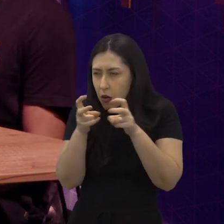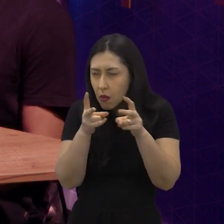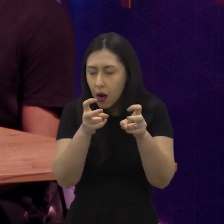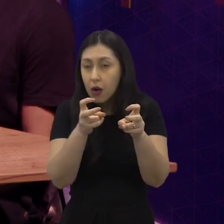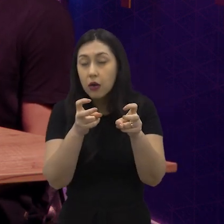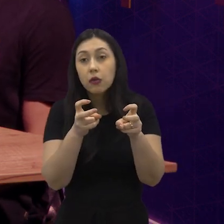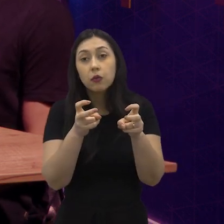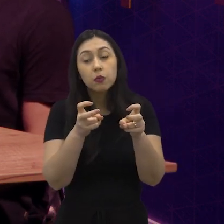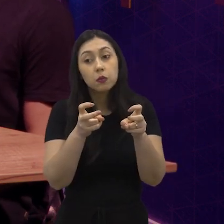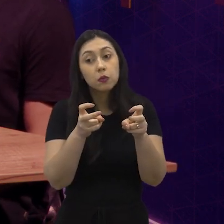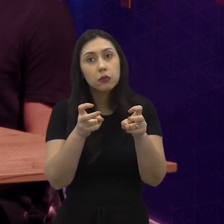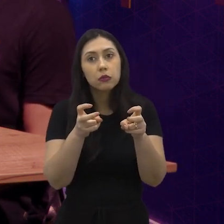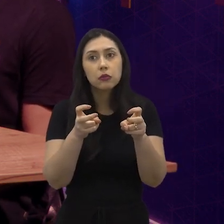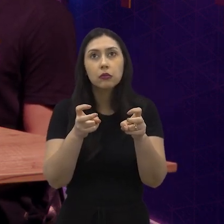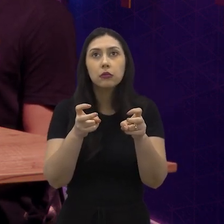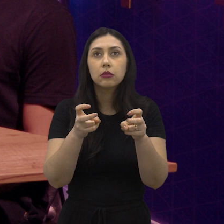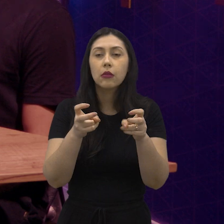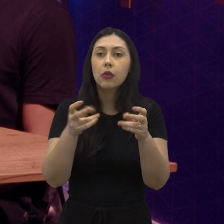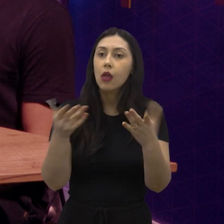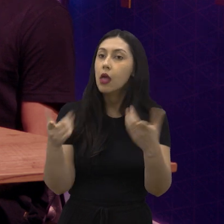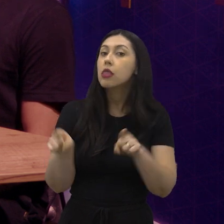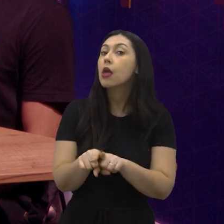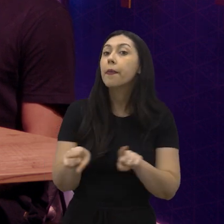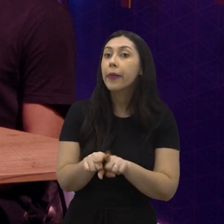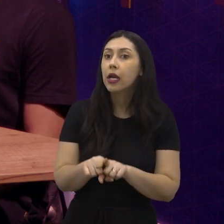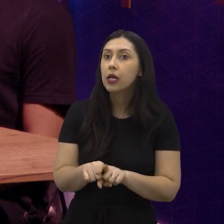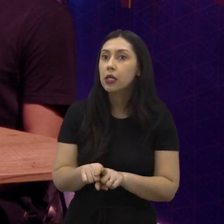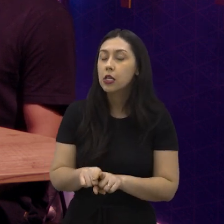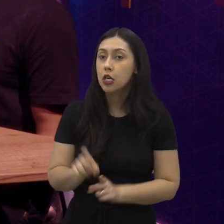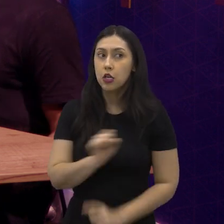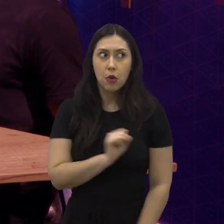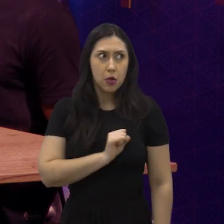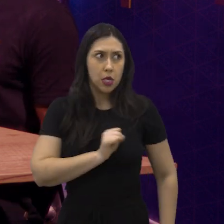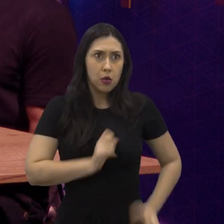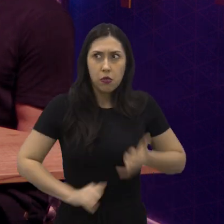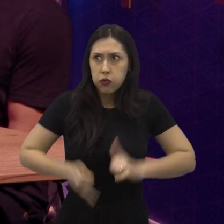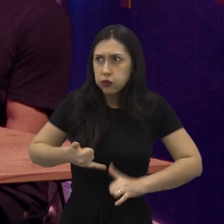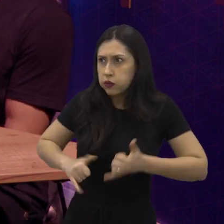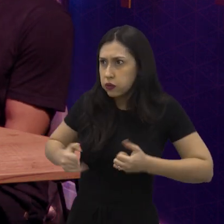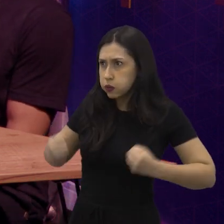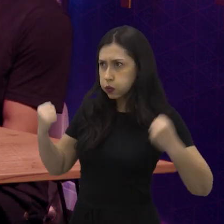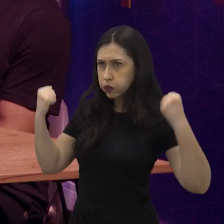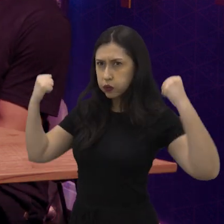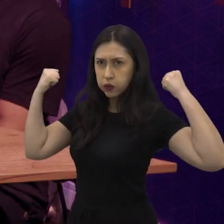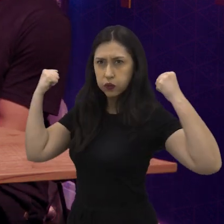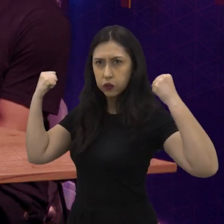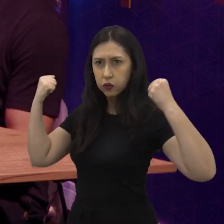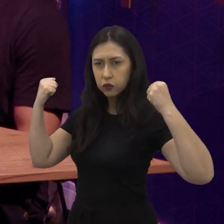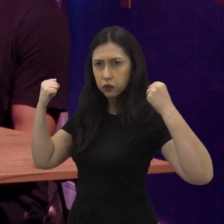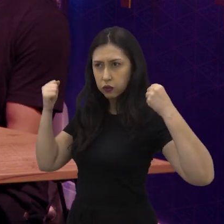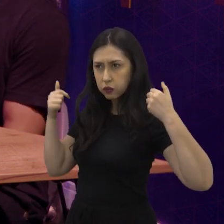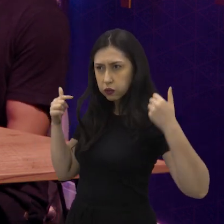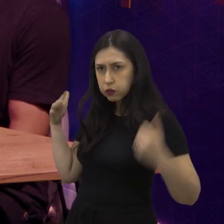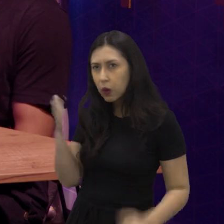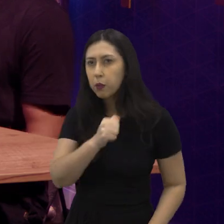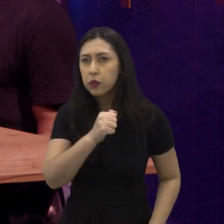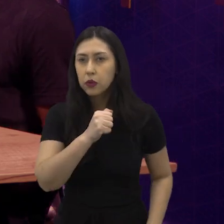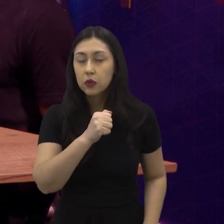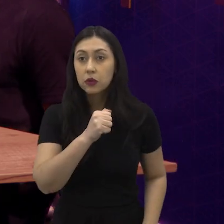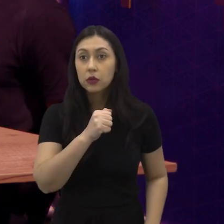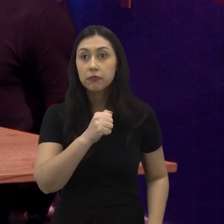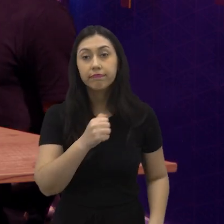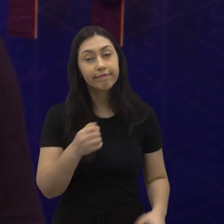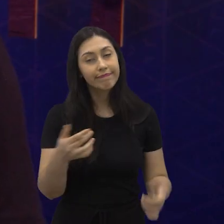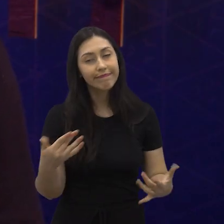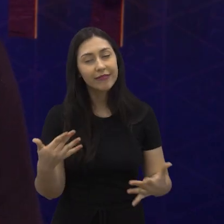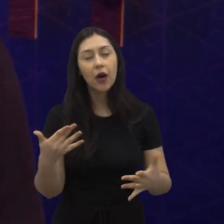consegue enxergar. A gente tá ali com adrenalina no corpo, a gente fica mais forte, a gente fica mais ágil.